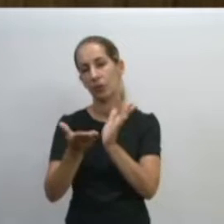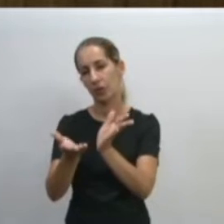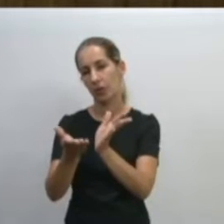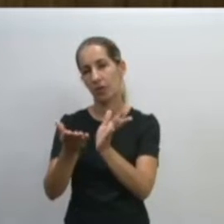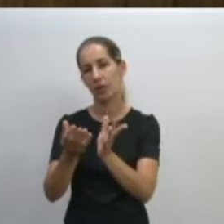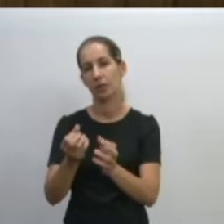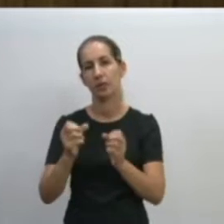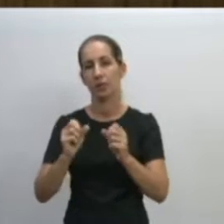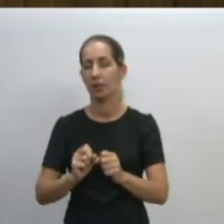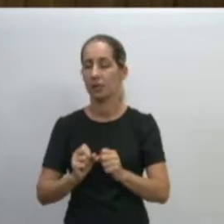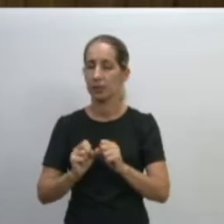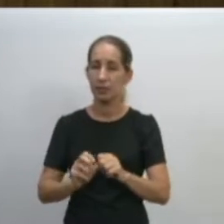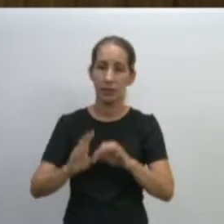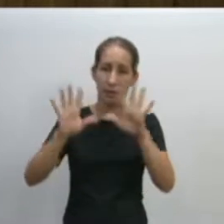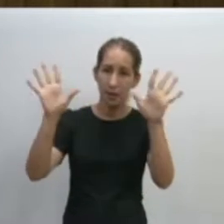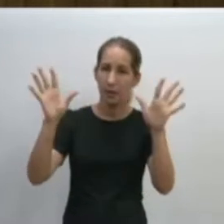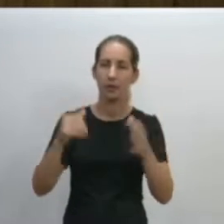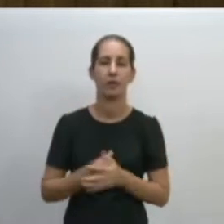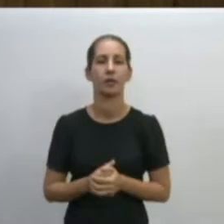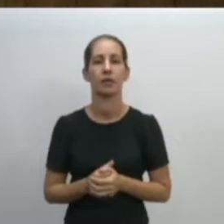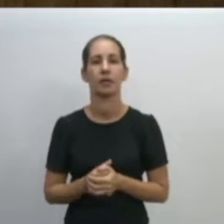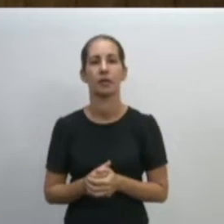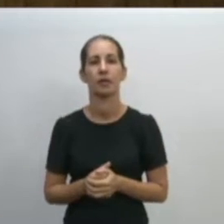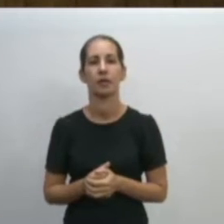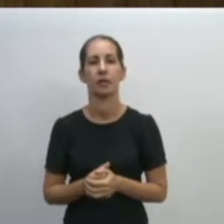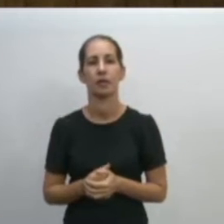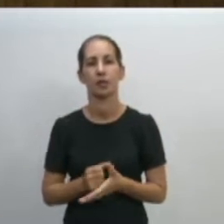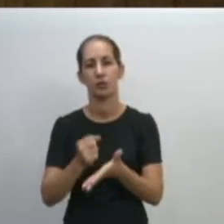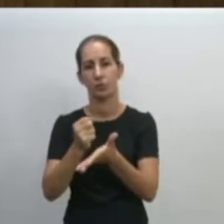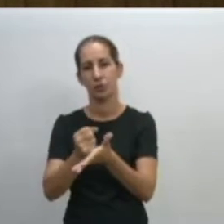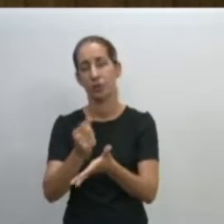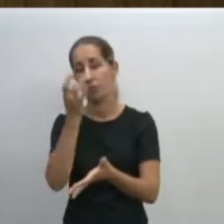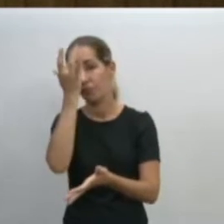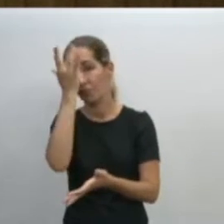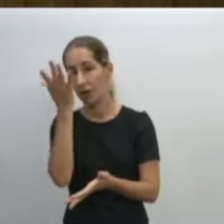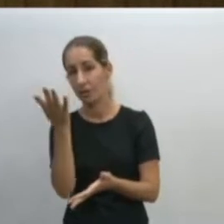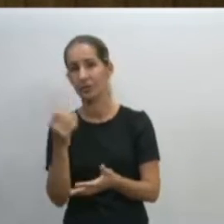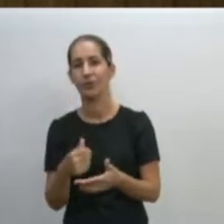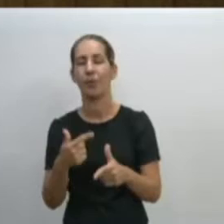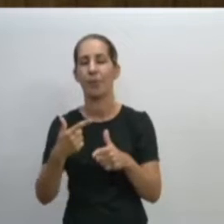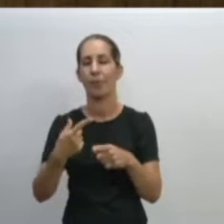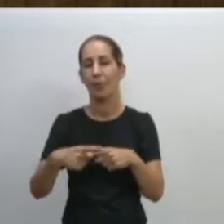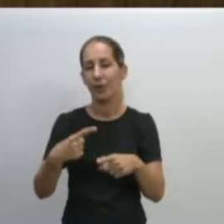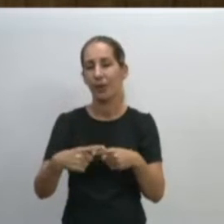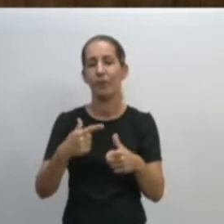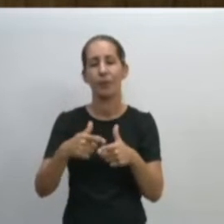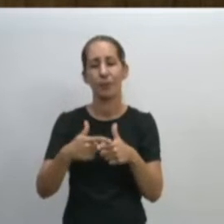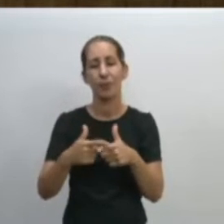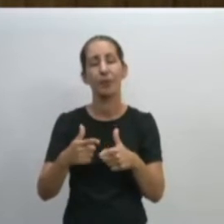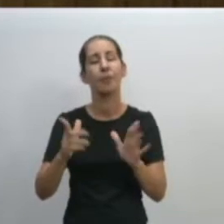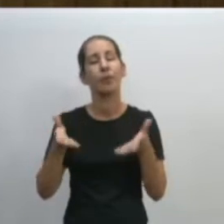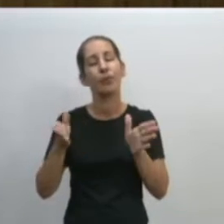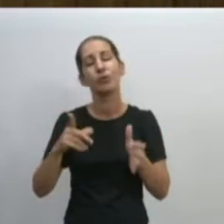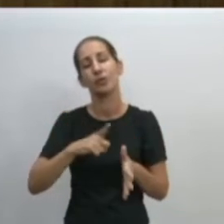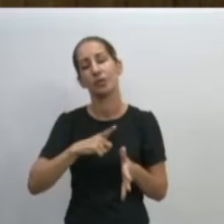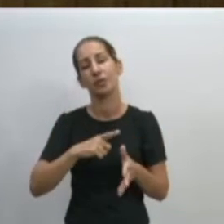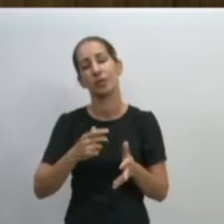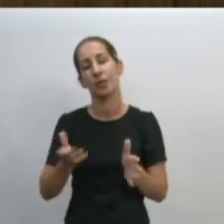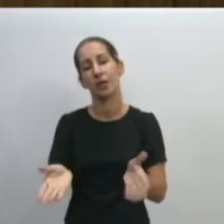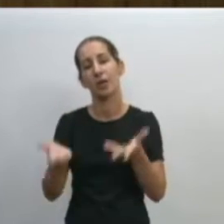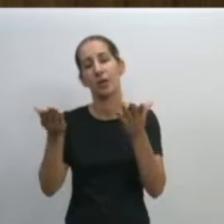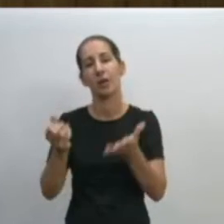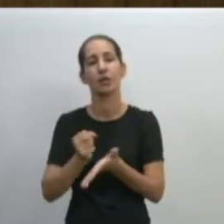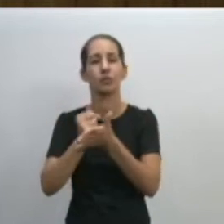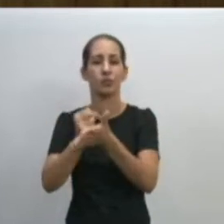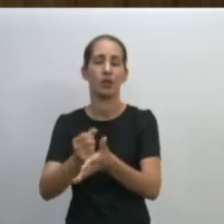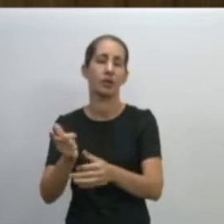mais simples, tirando a burocracia que existe no serviço público, trazendo mais eficiência para a gestão.